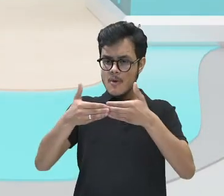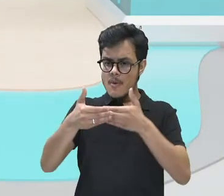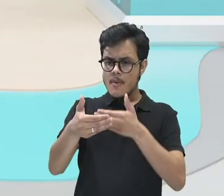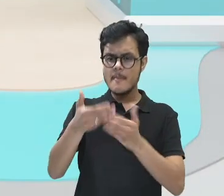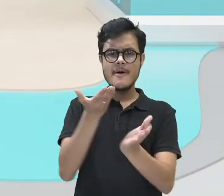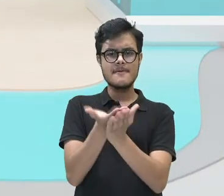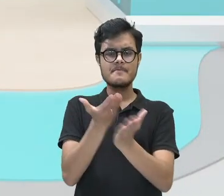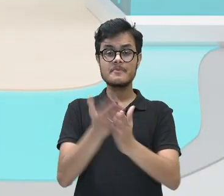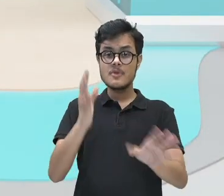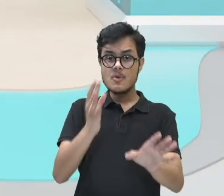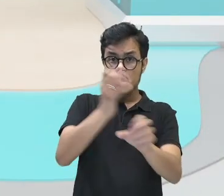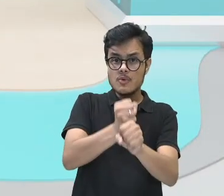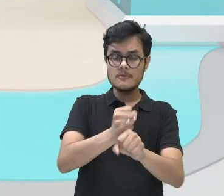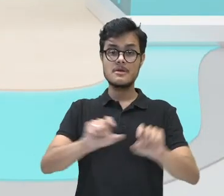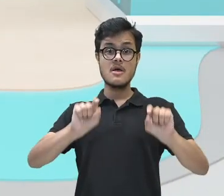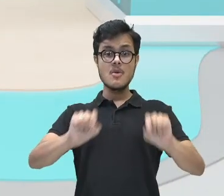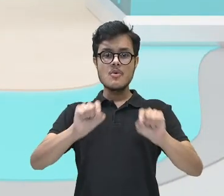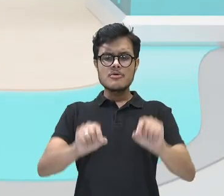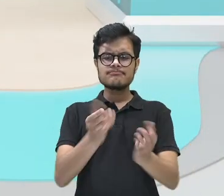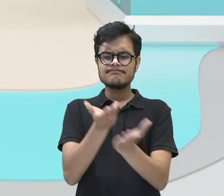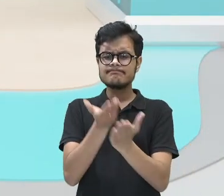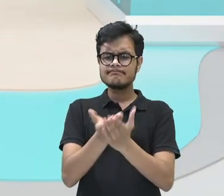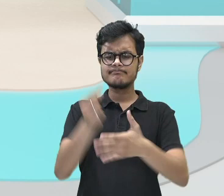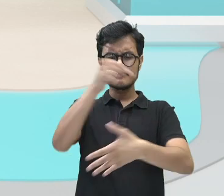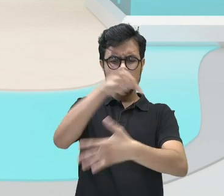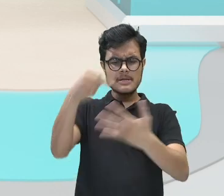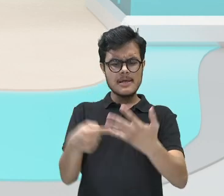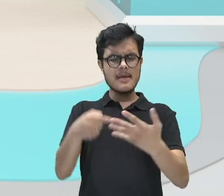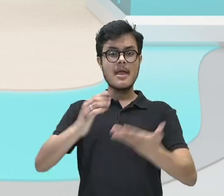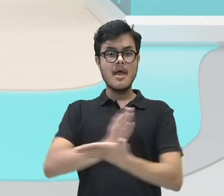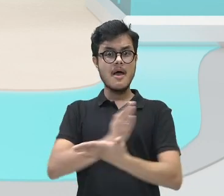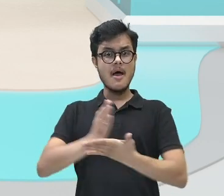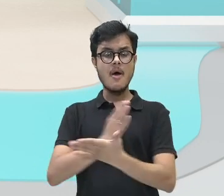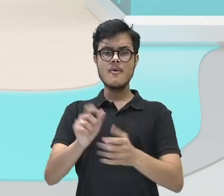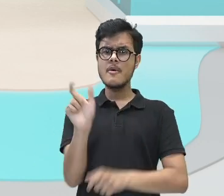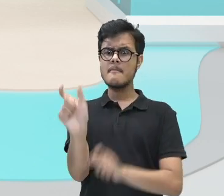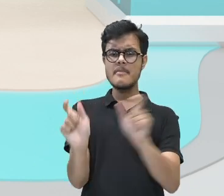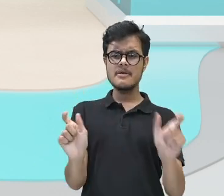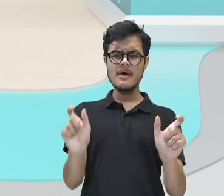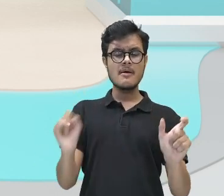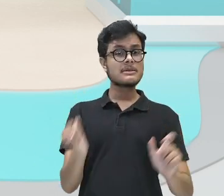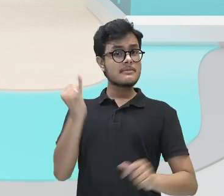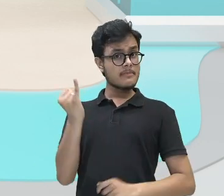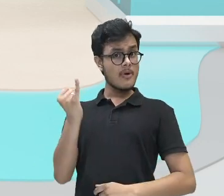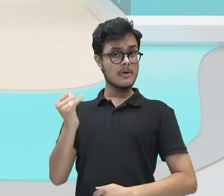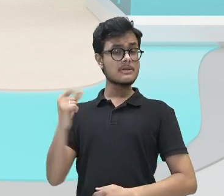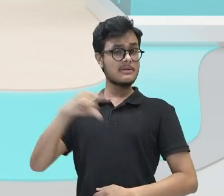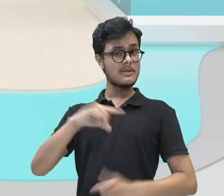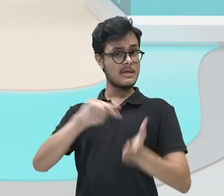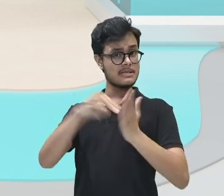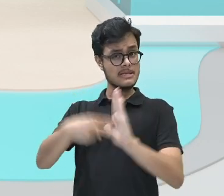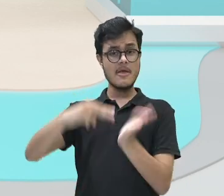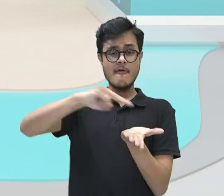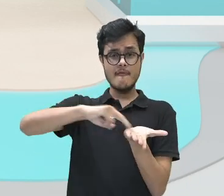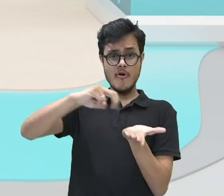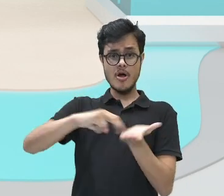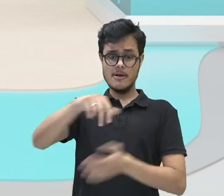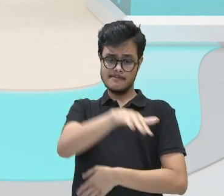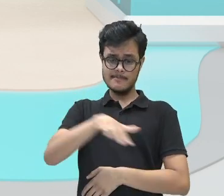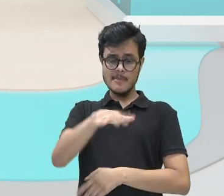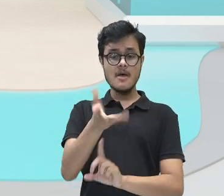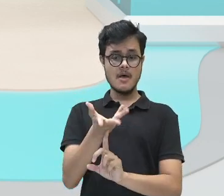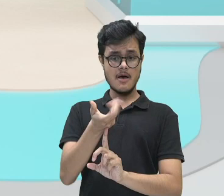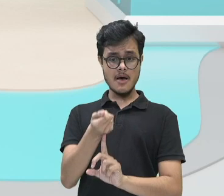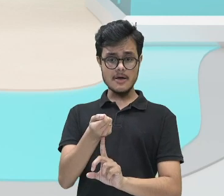Iniciando, essa nossa revisão, nós vamos falar de algumas palavras que fazem parte desse movimento que é a